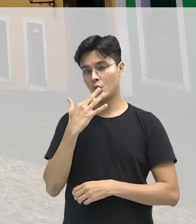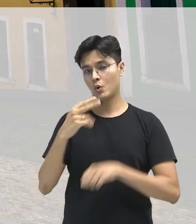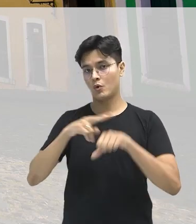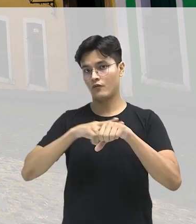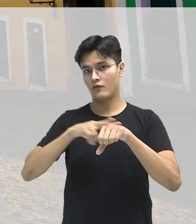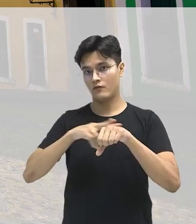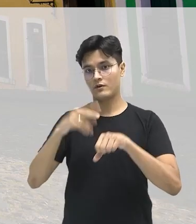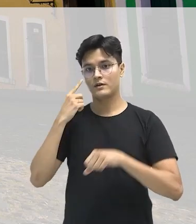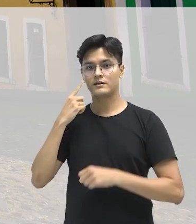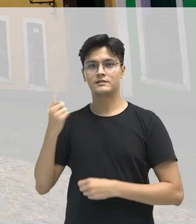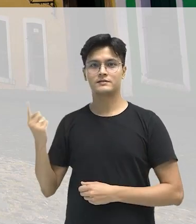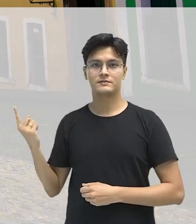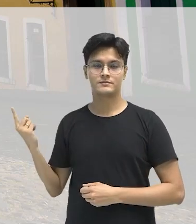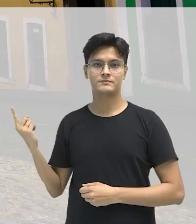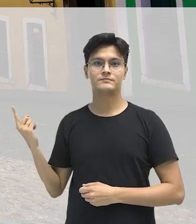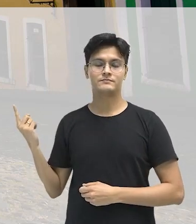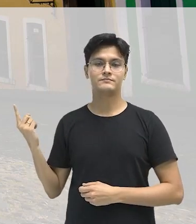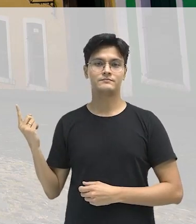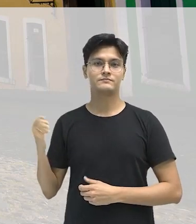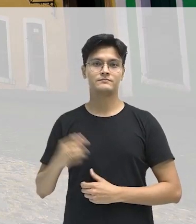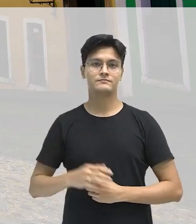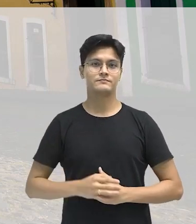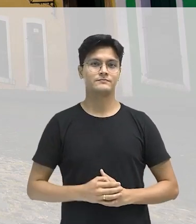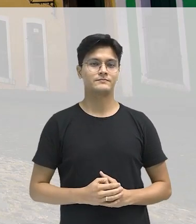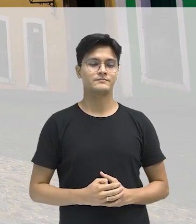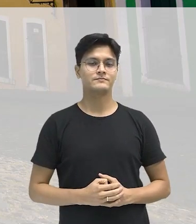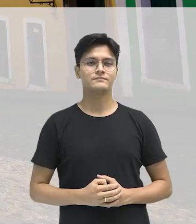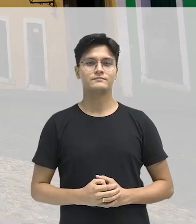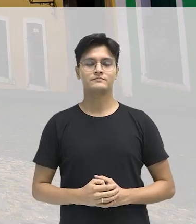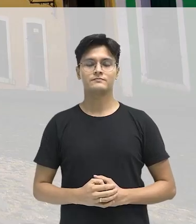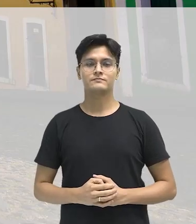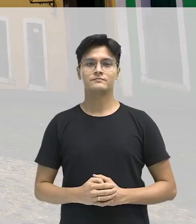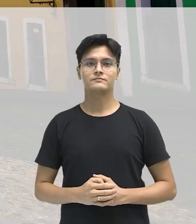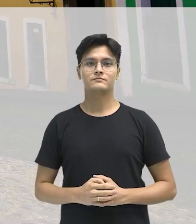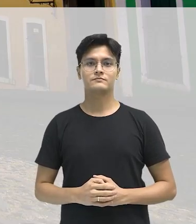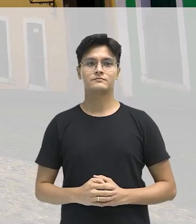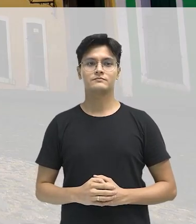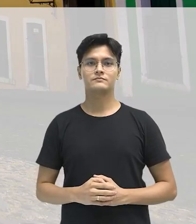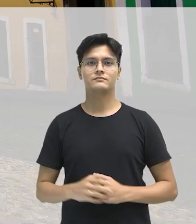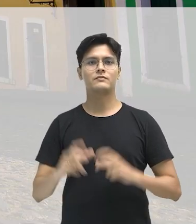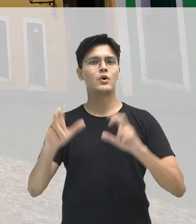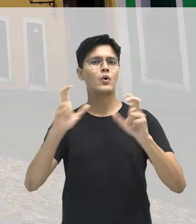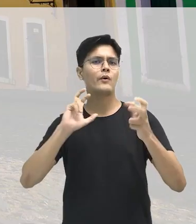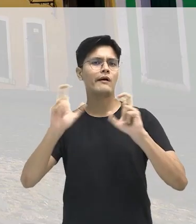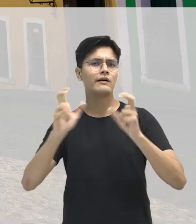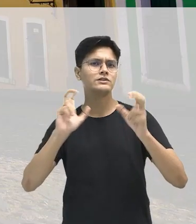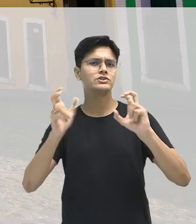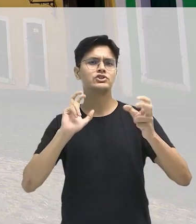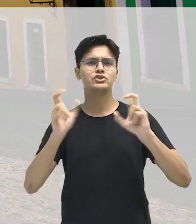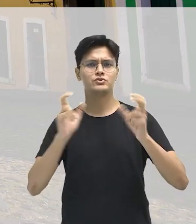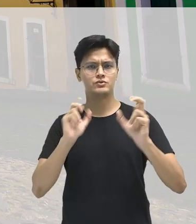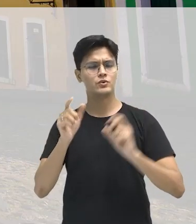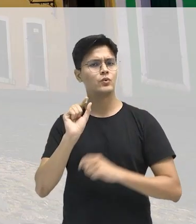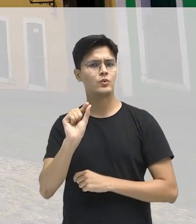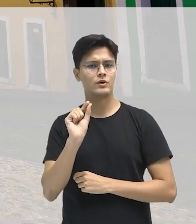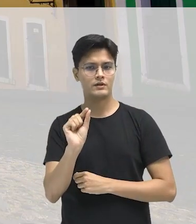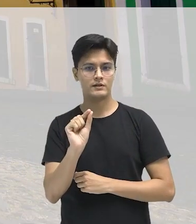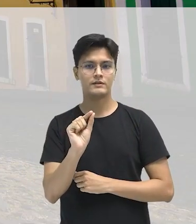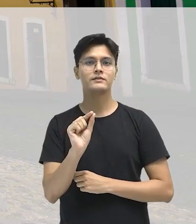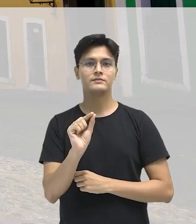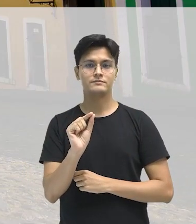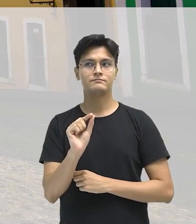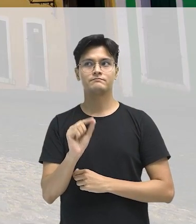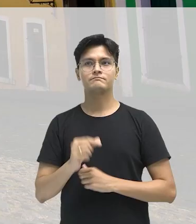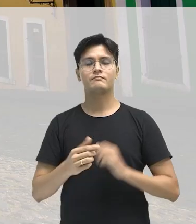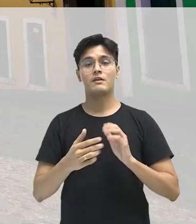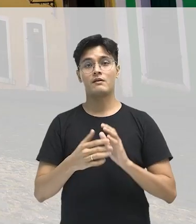em cima, não é mesmo? Vamos ver aí um pouquinho do que seria o cachixi? Então, antes